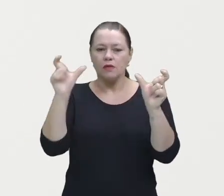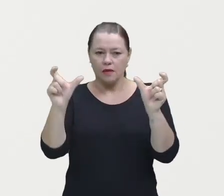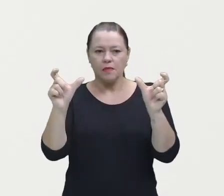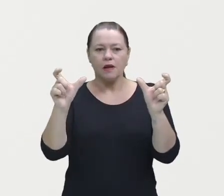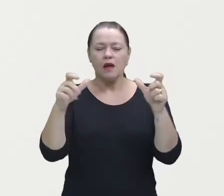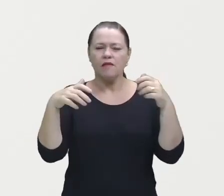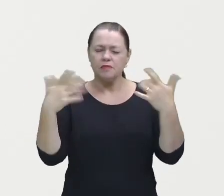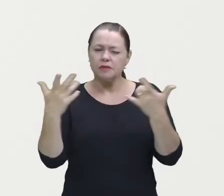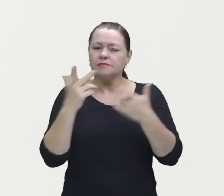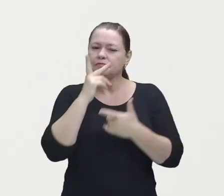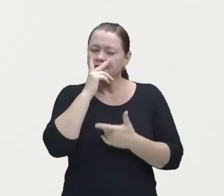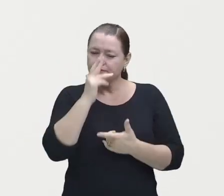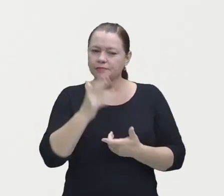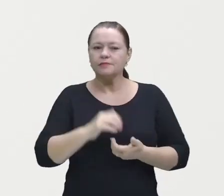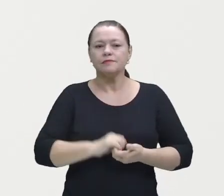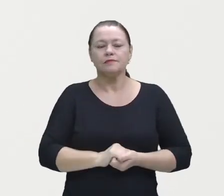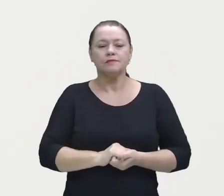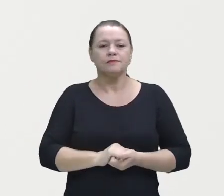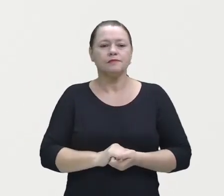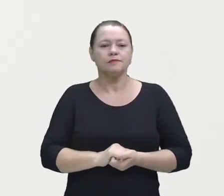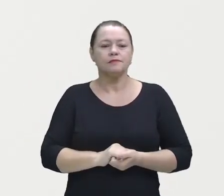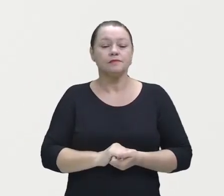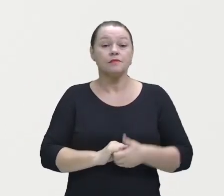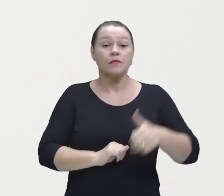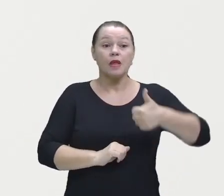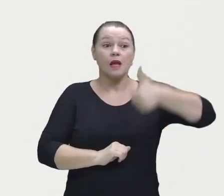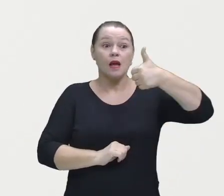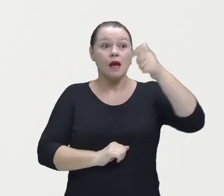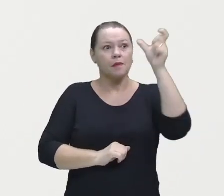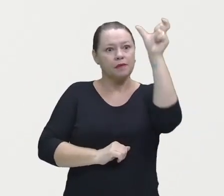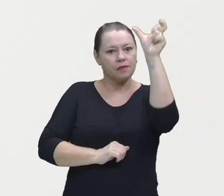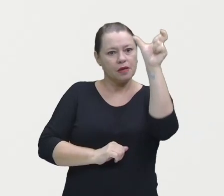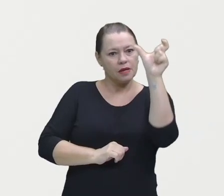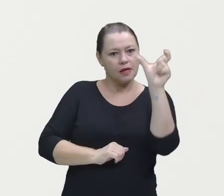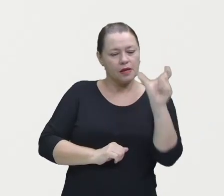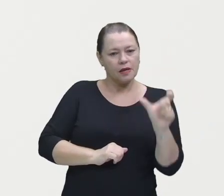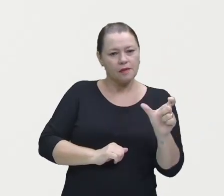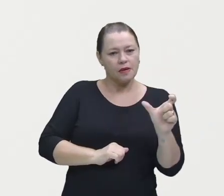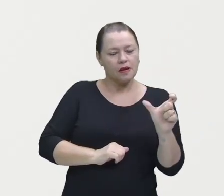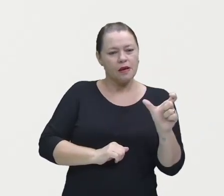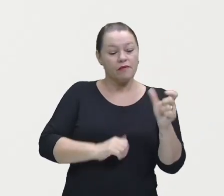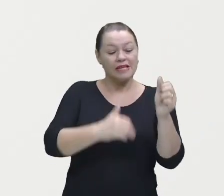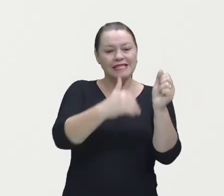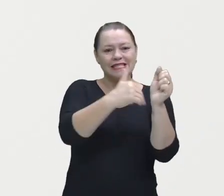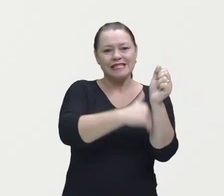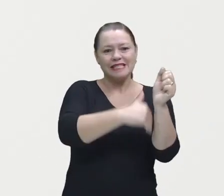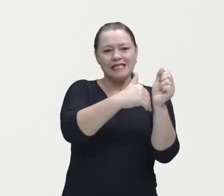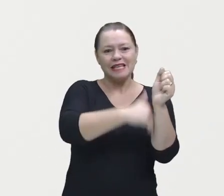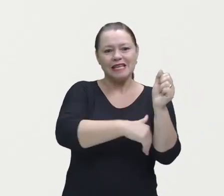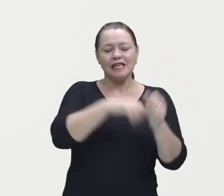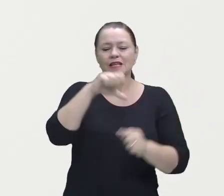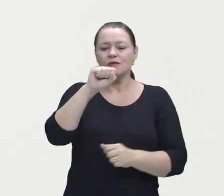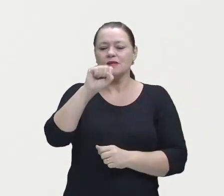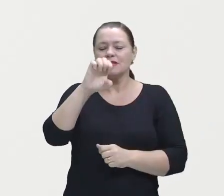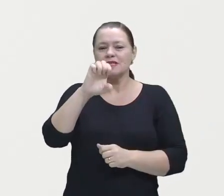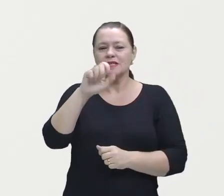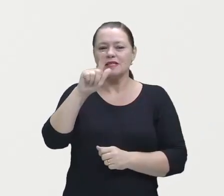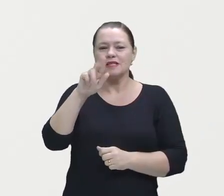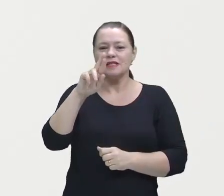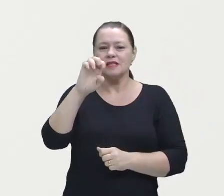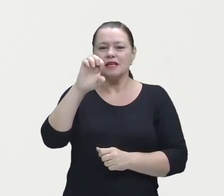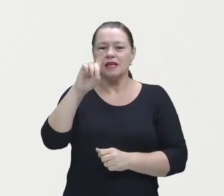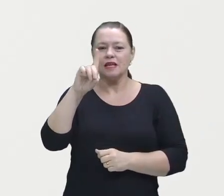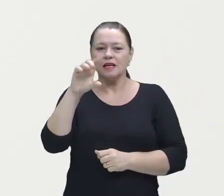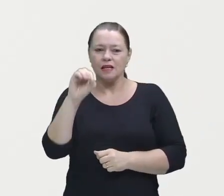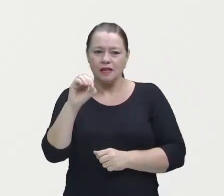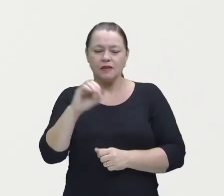parecidos? A primeira palavra da primeira coluna é segredo. Depois